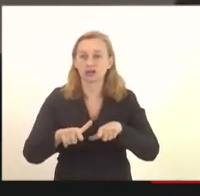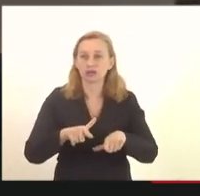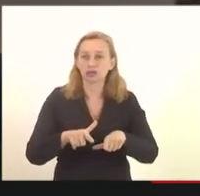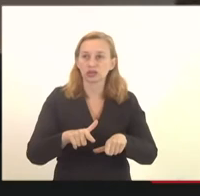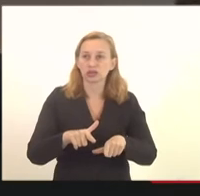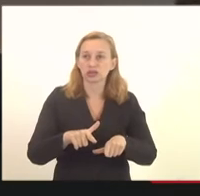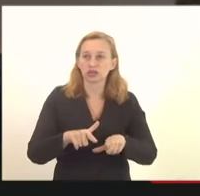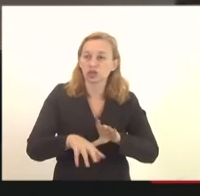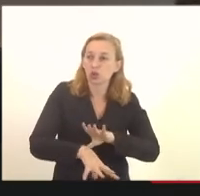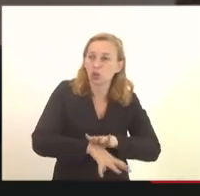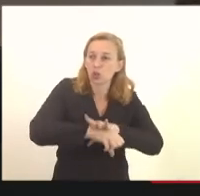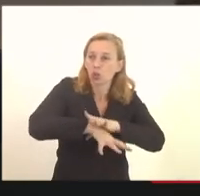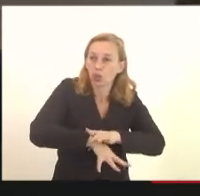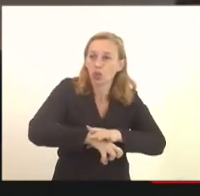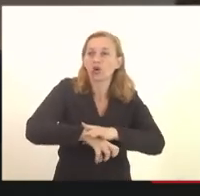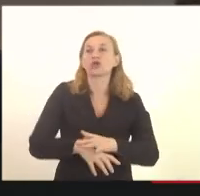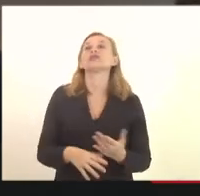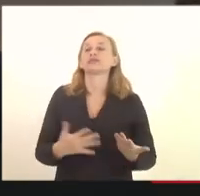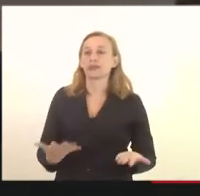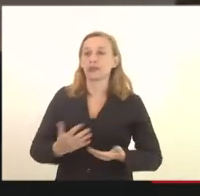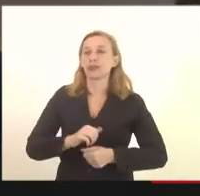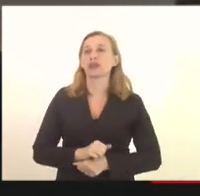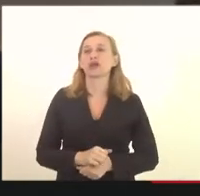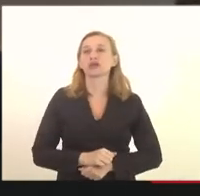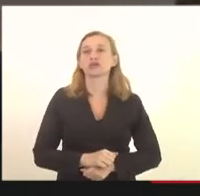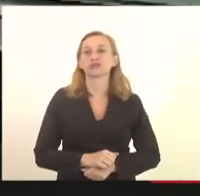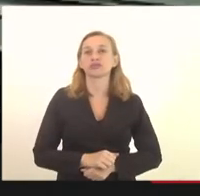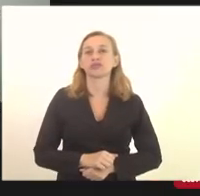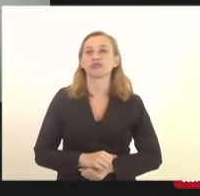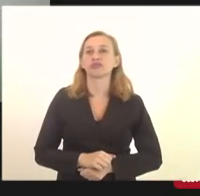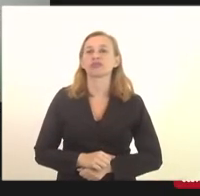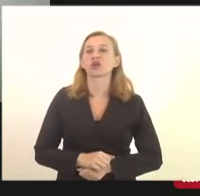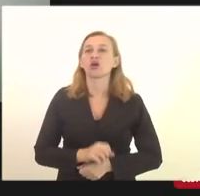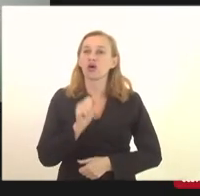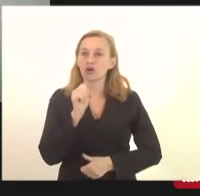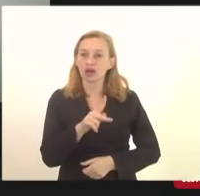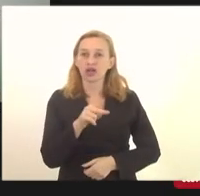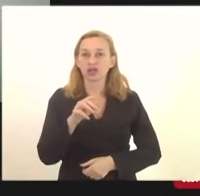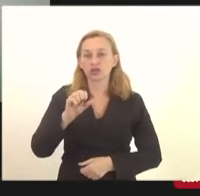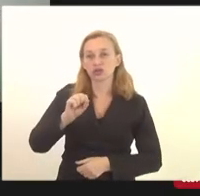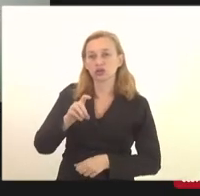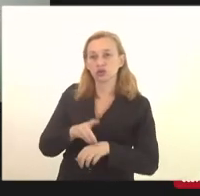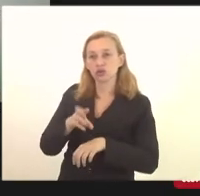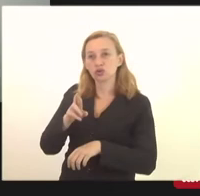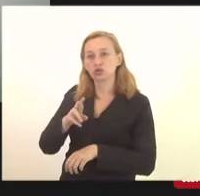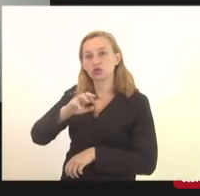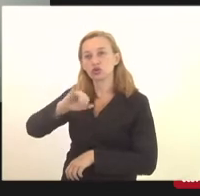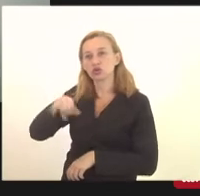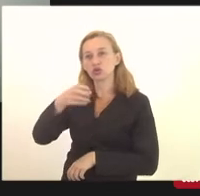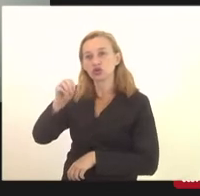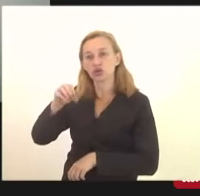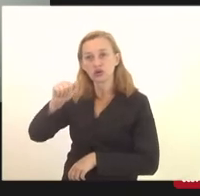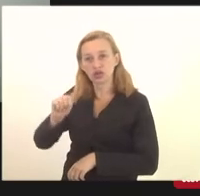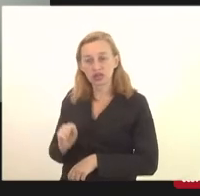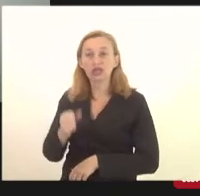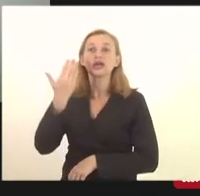exploração. Mais ou menos por aí, deputado. Ok, doutor Jonas, a gente entende que os senhores